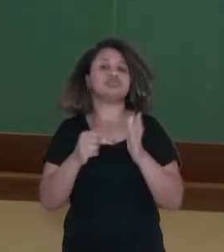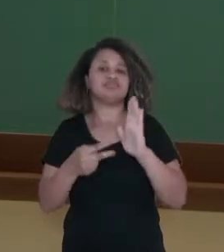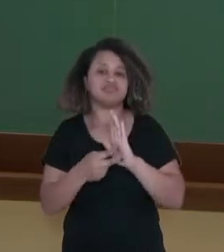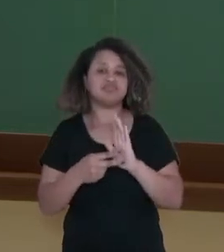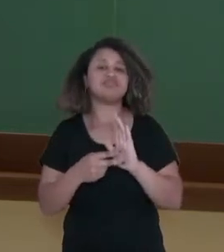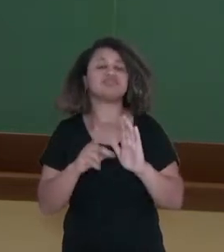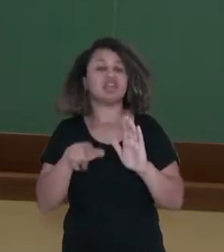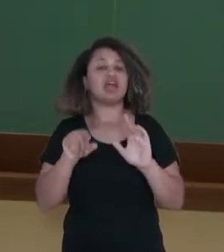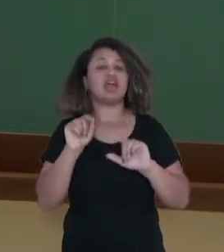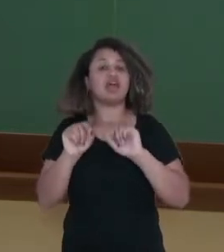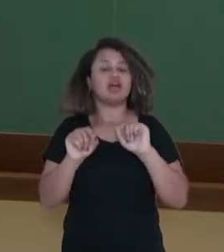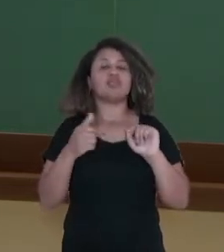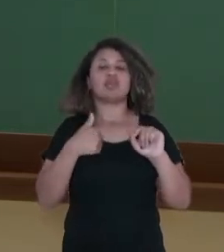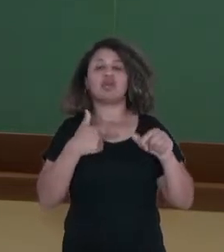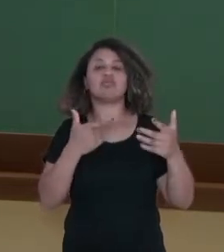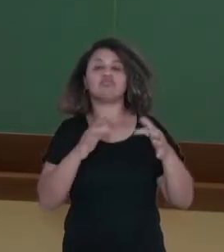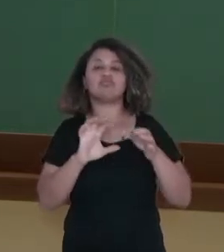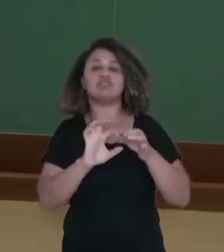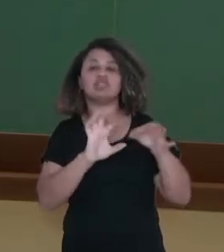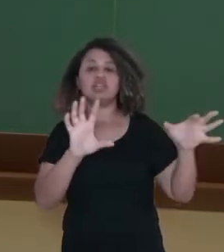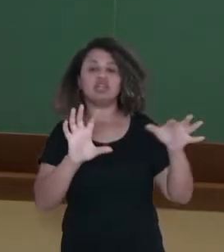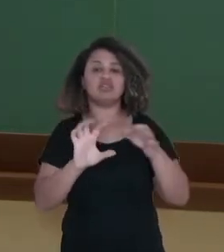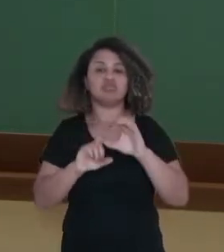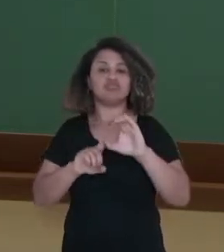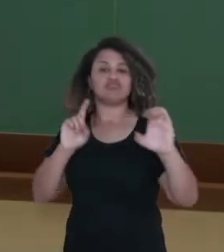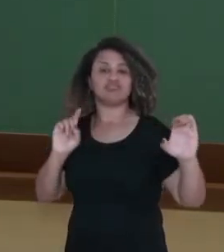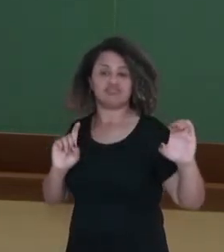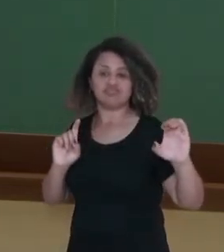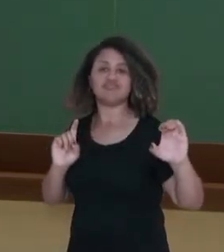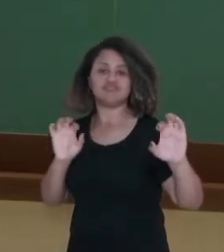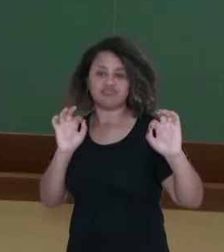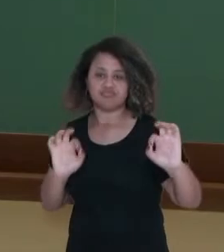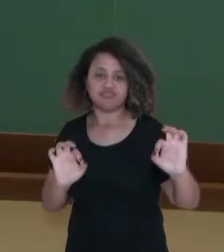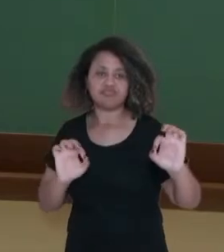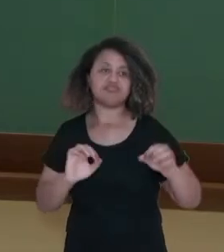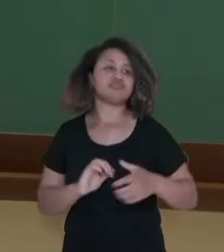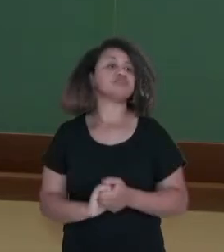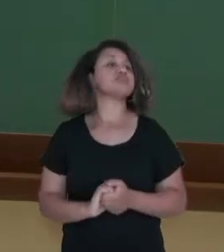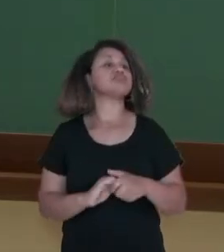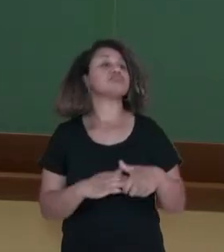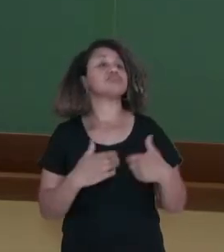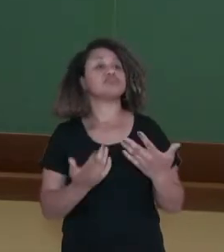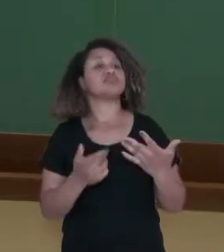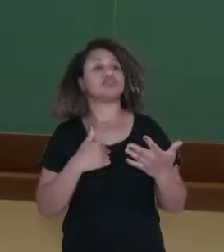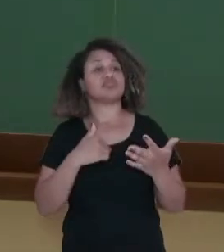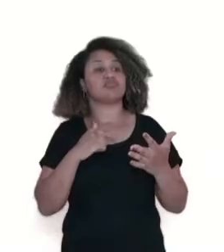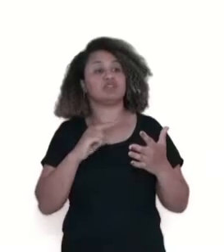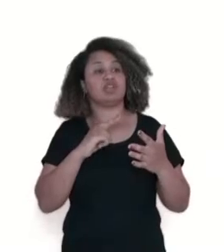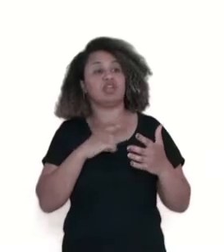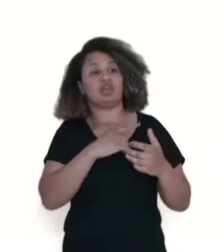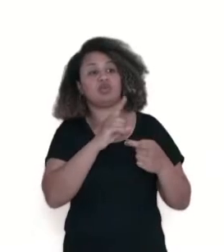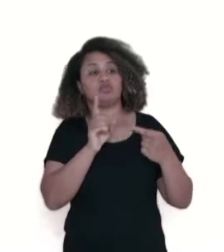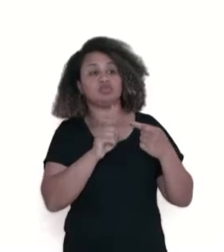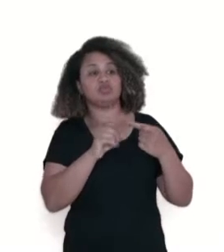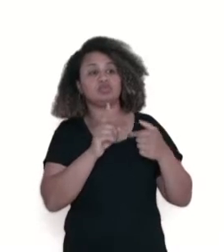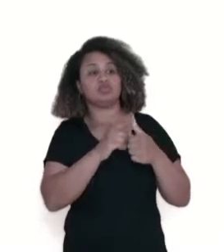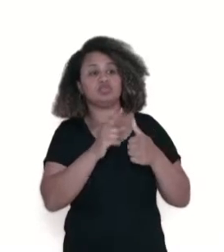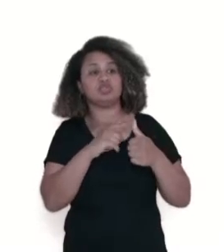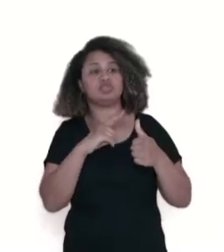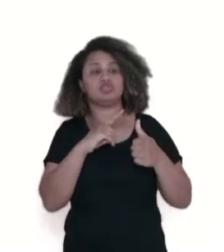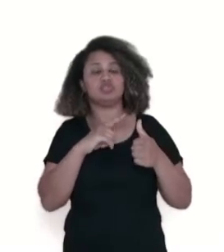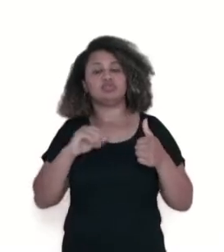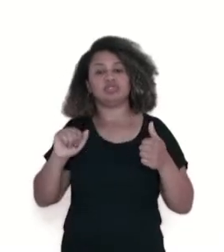Orações independentes uma da outra. Vamos a elas. Eu tenho as que são chamadas de aditiva. Por que